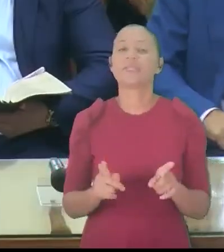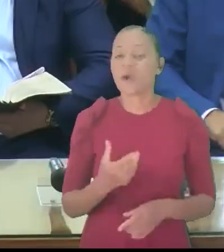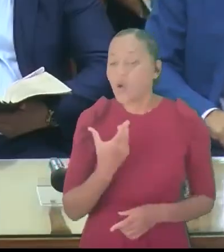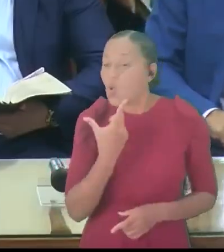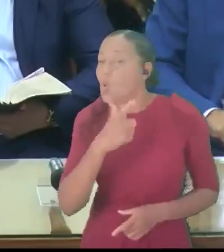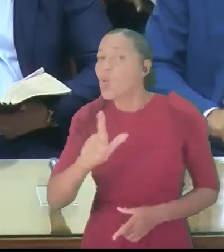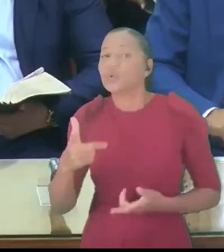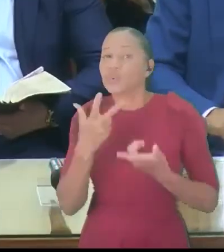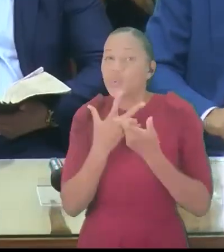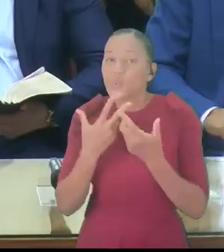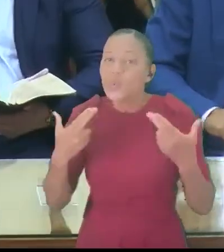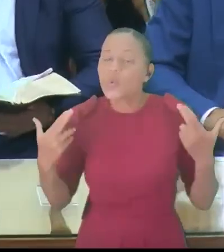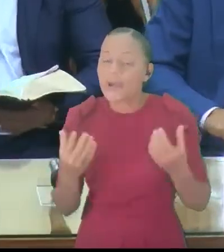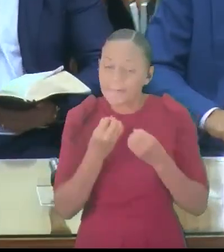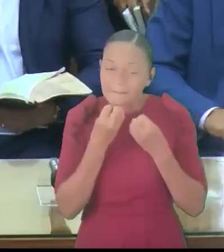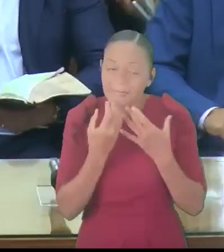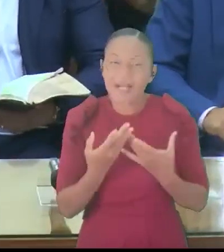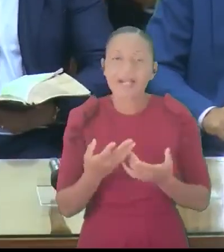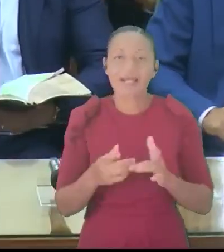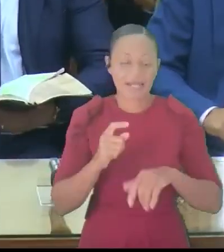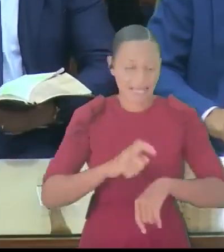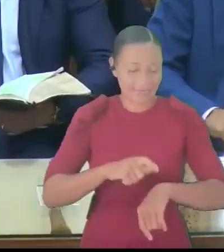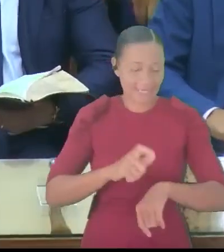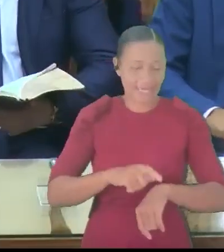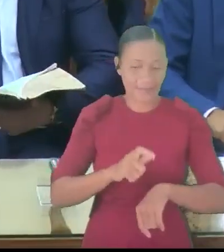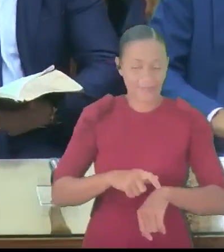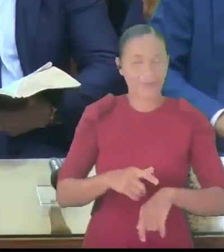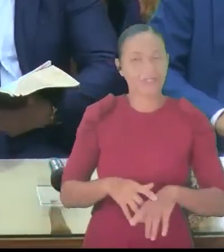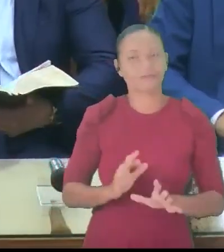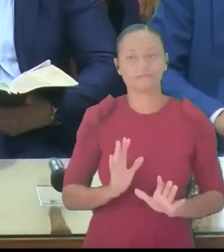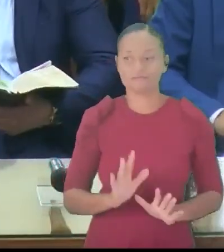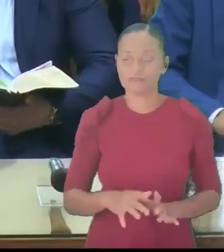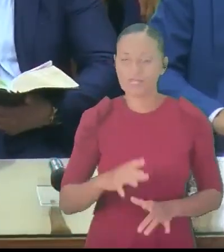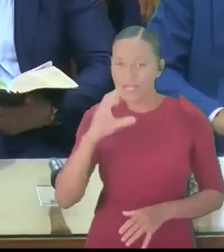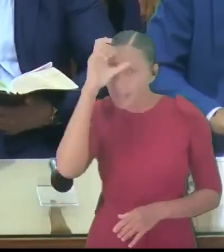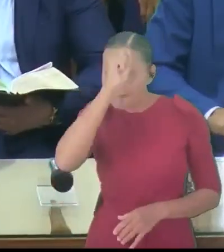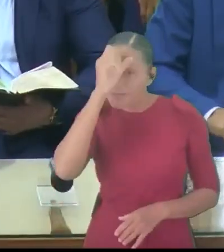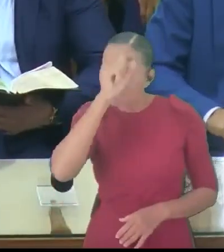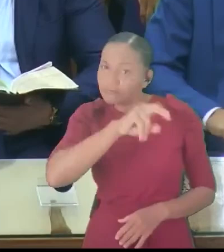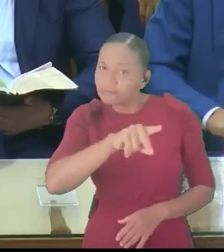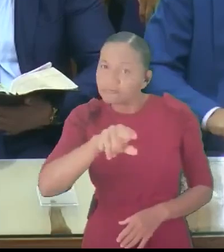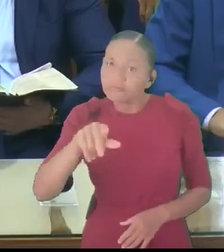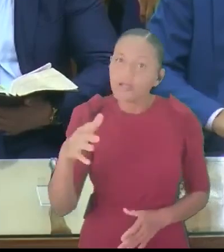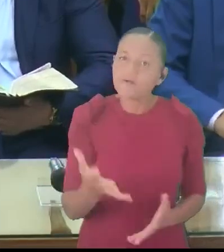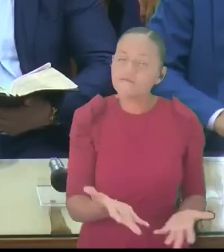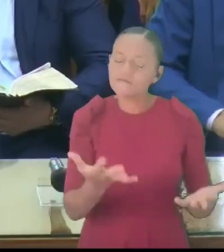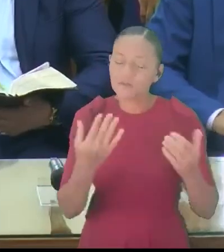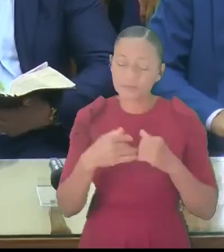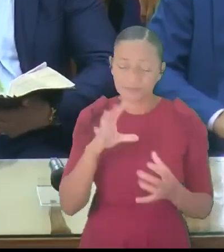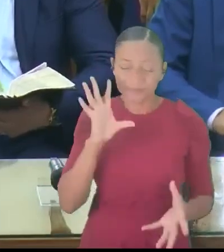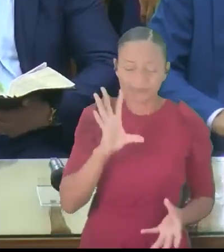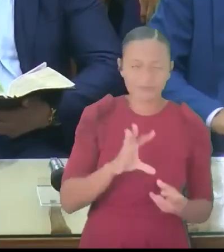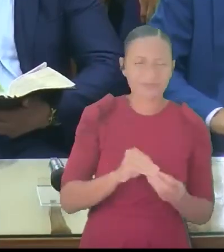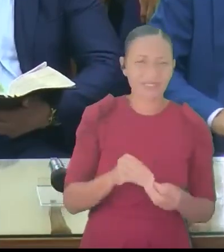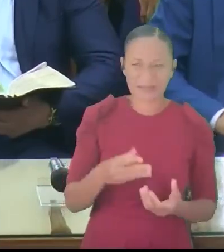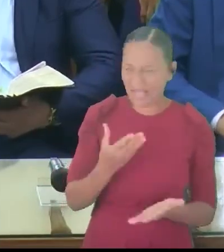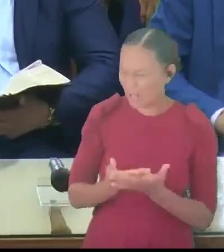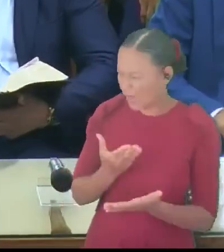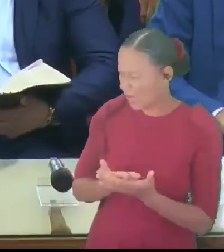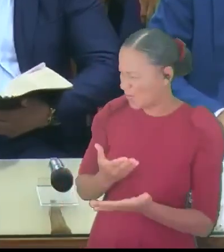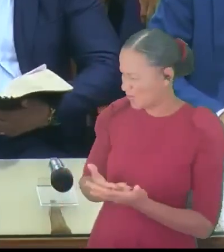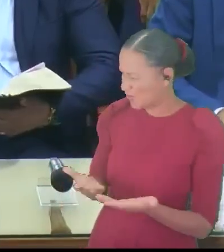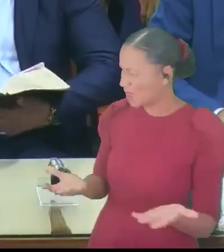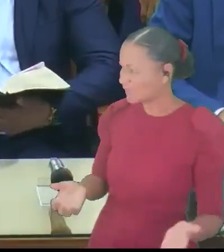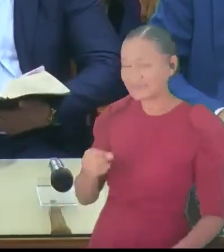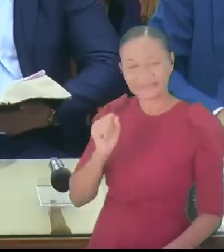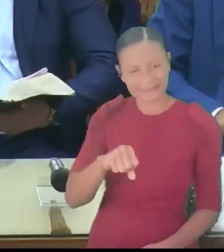coisa boa para falar antes que termine a hora. Glória a Deus. Aprender, irmãos, vamos ver. Vamos fazer um resumo. Pastor, é uma aula, sim